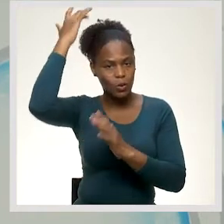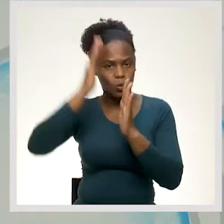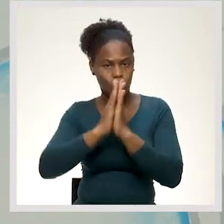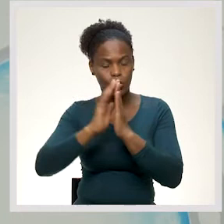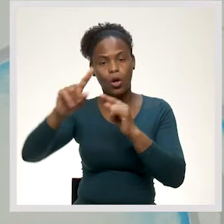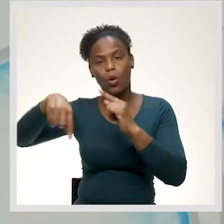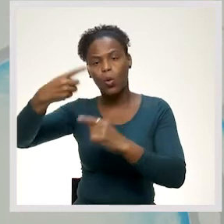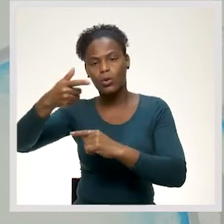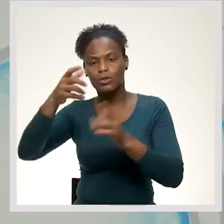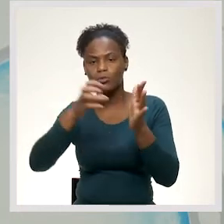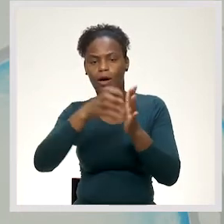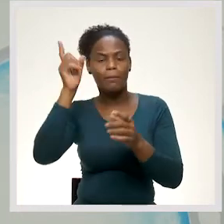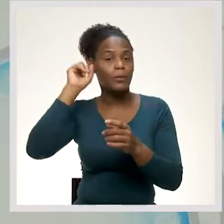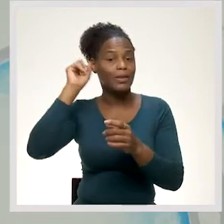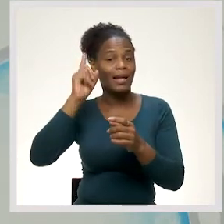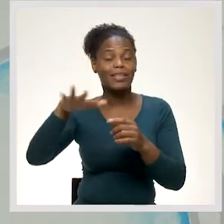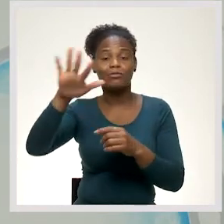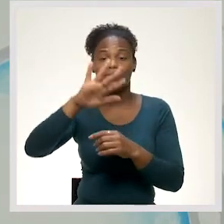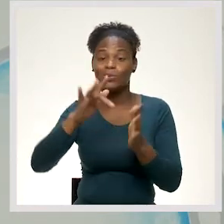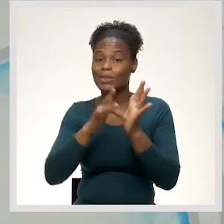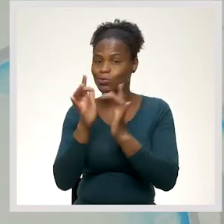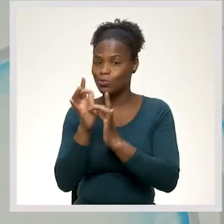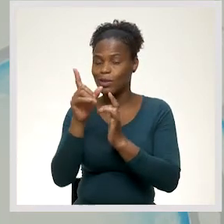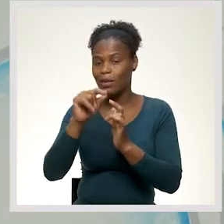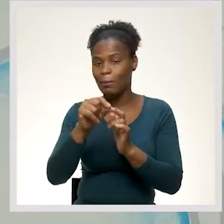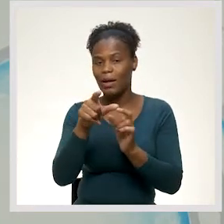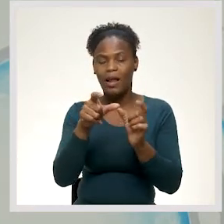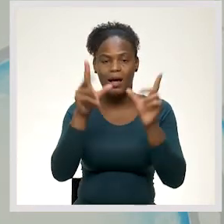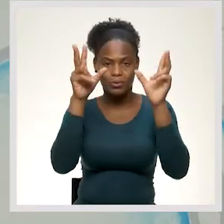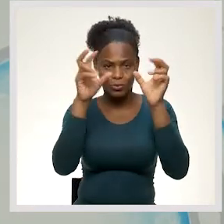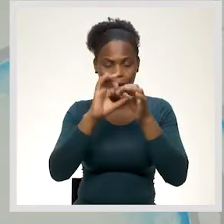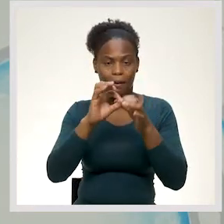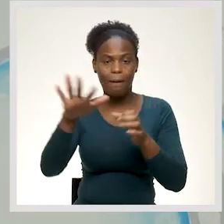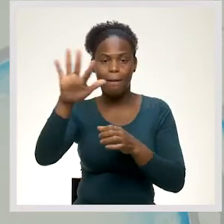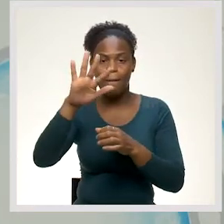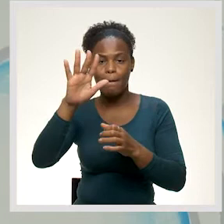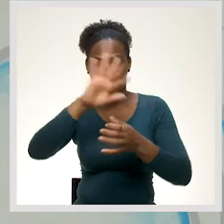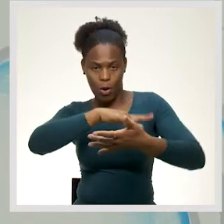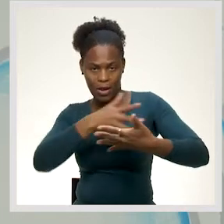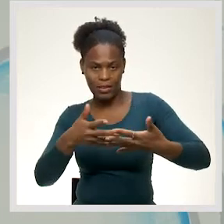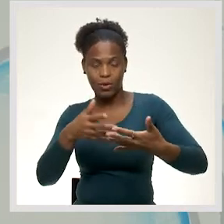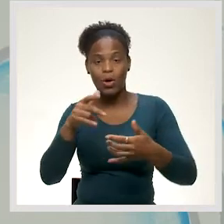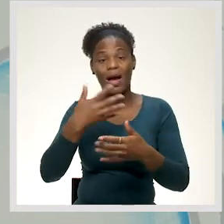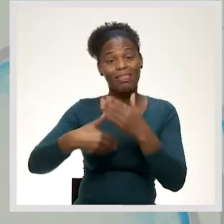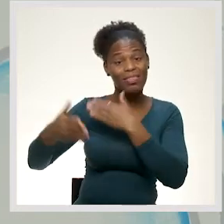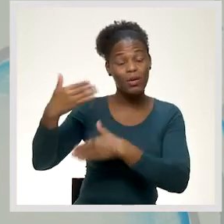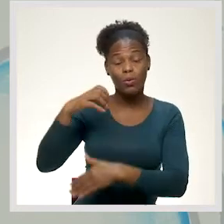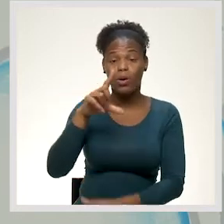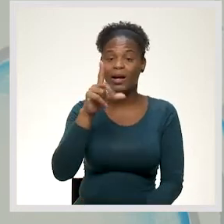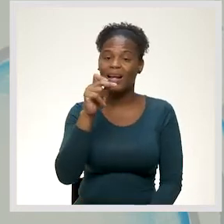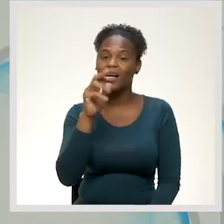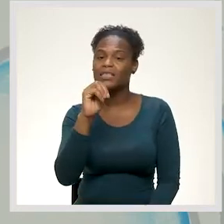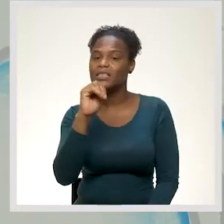importantes do cristianismo. Também na questão poética, há os clássicos, há um rigor